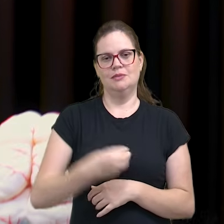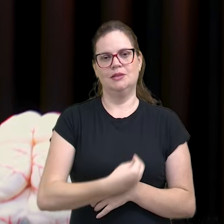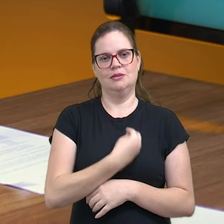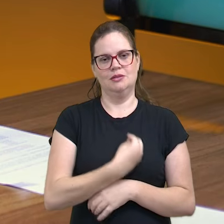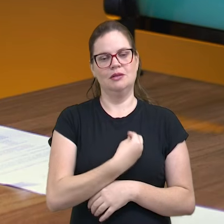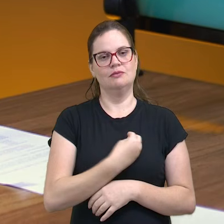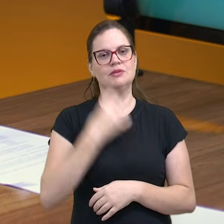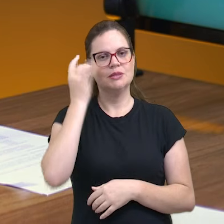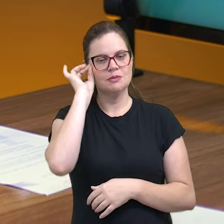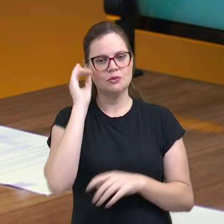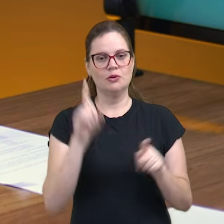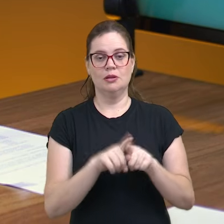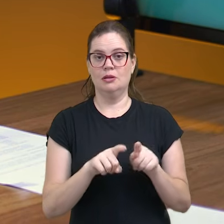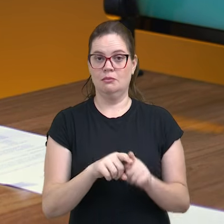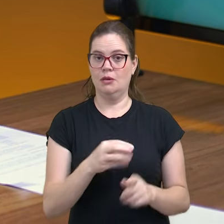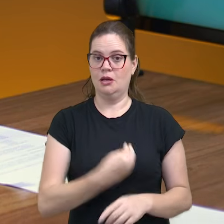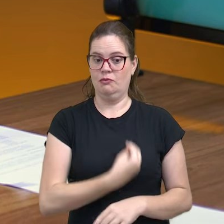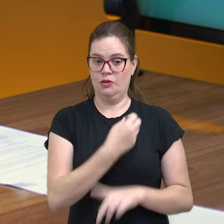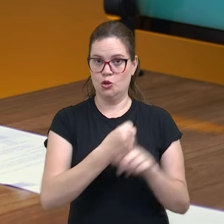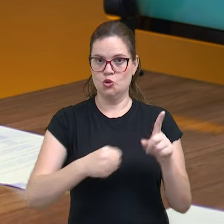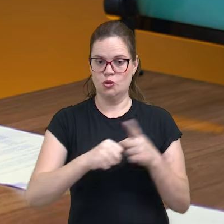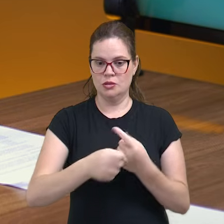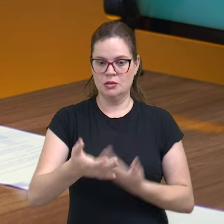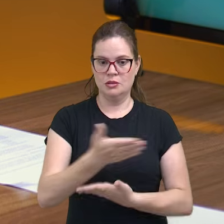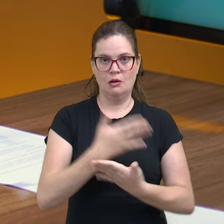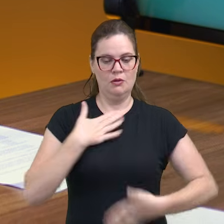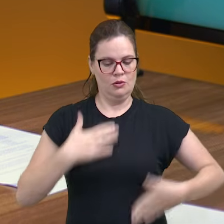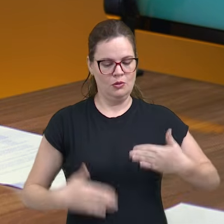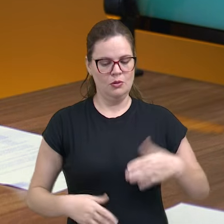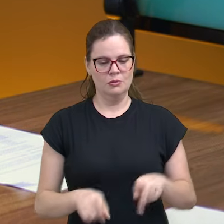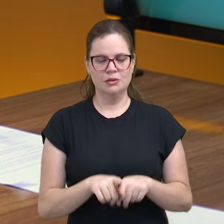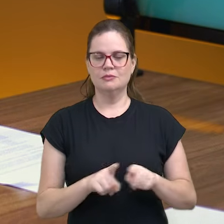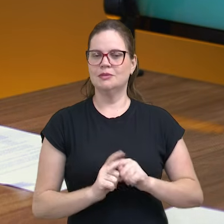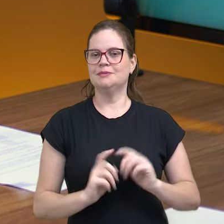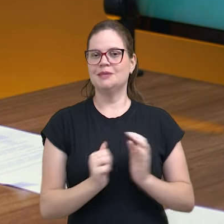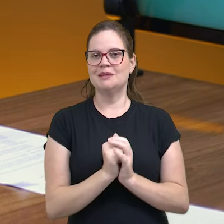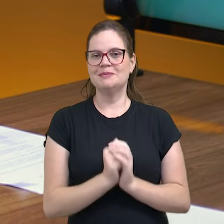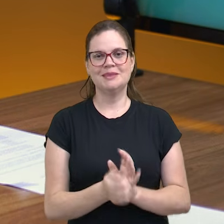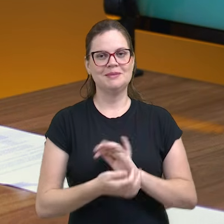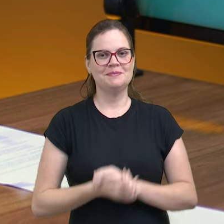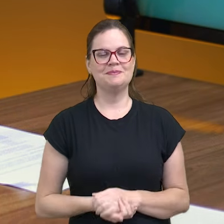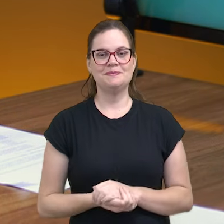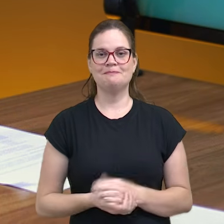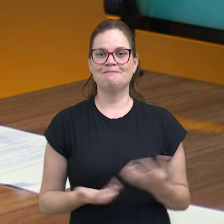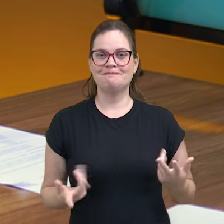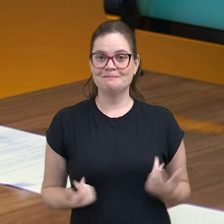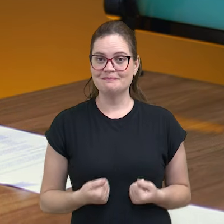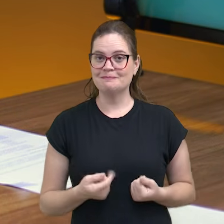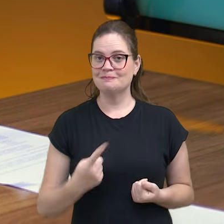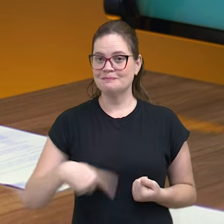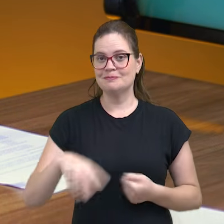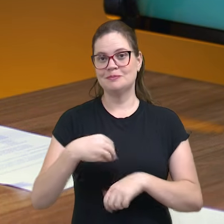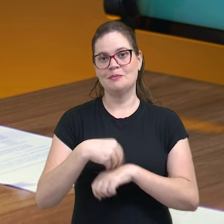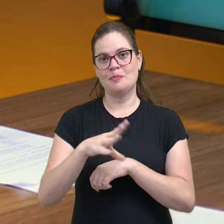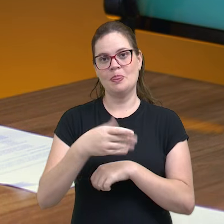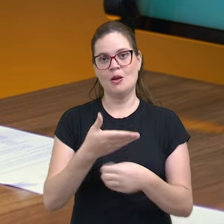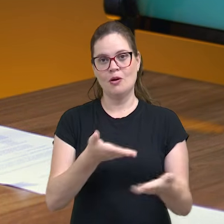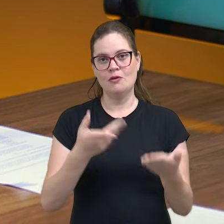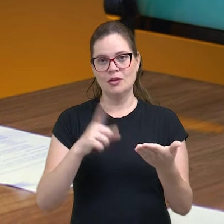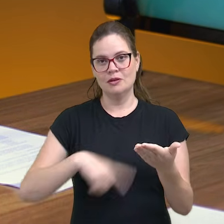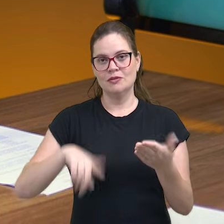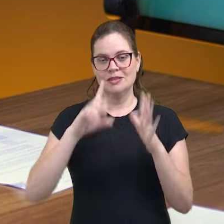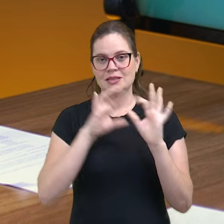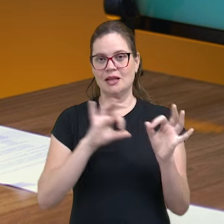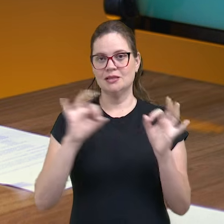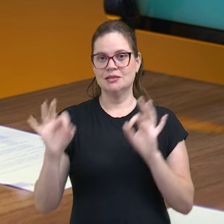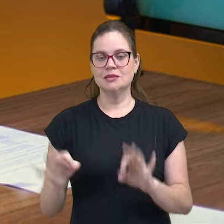fisiológica, né? Amém, maravilha. Então fica aqui o nosso convite para aquele que nos assistem, que participe do próximo programa,